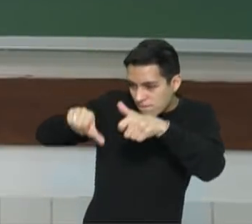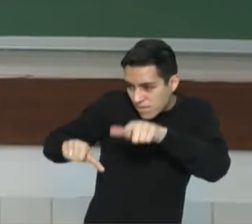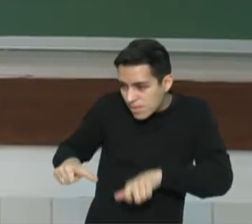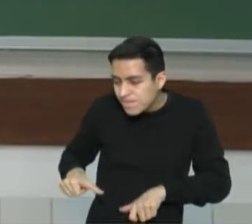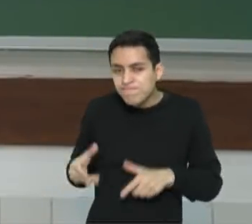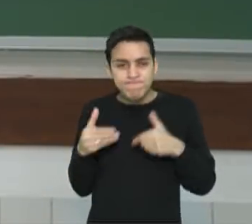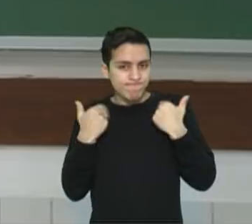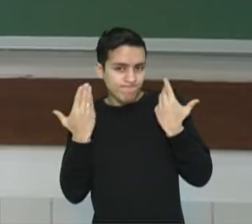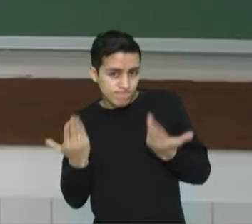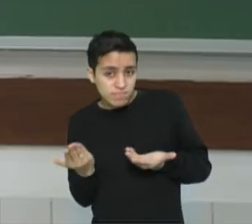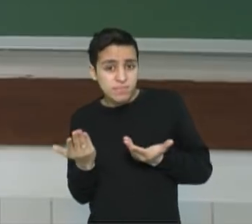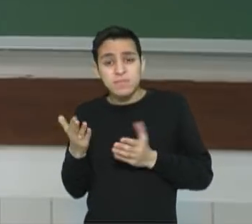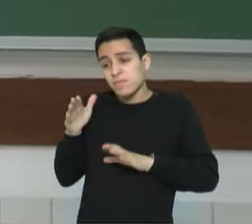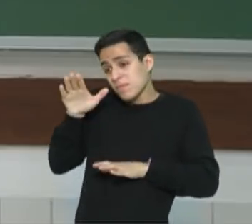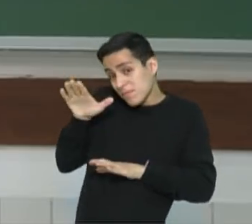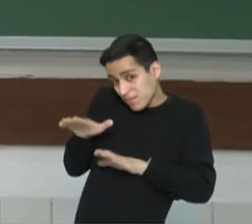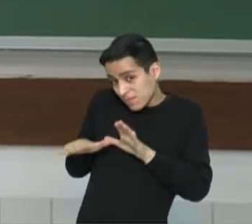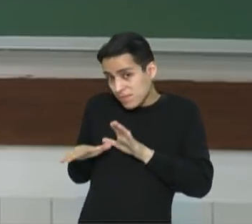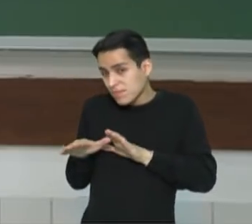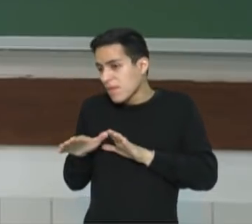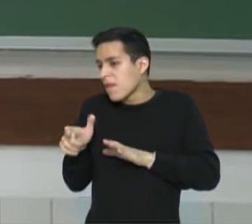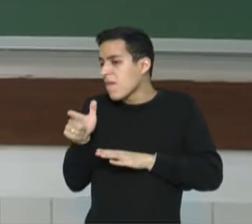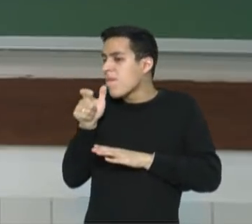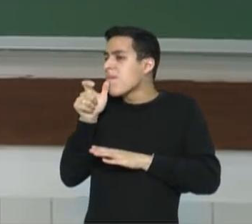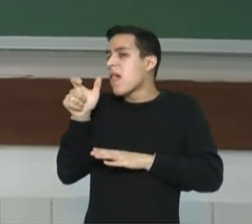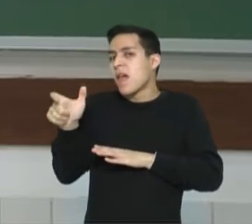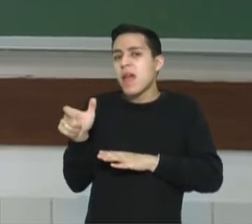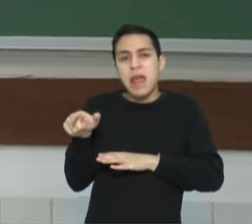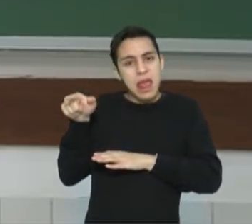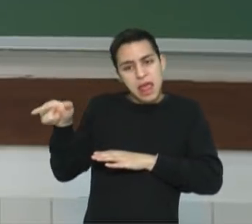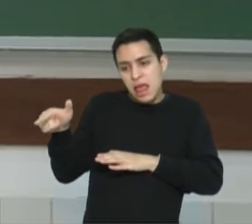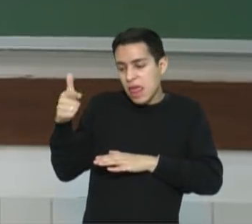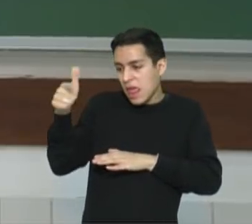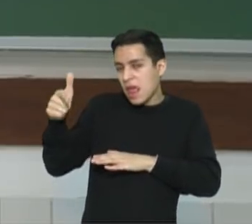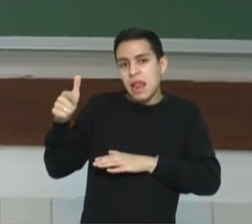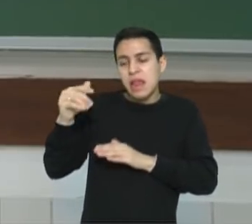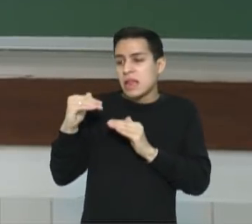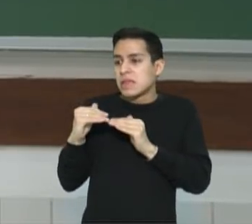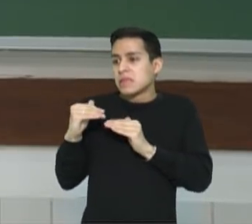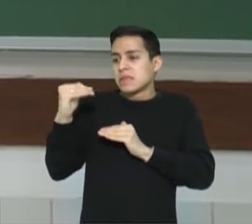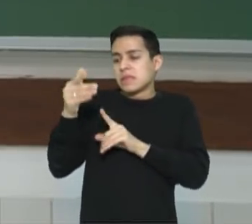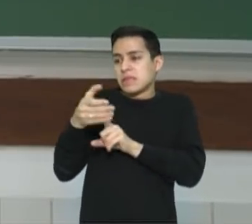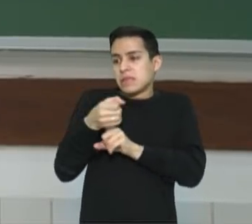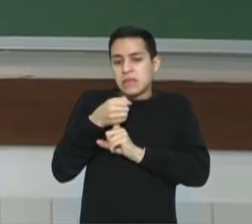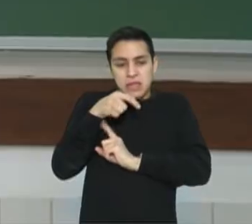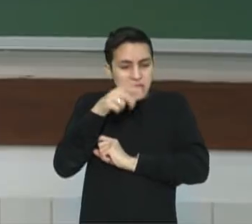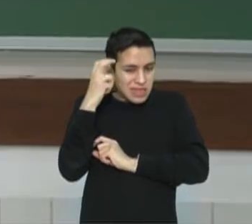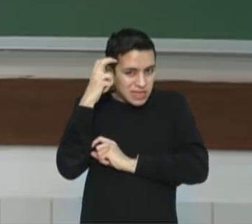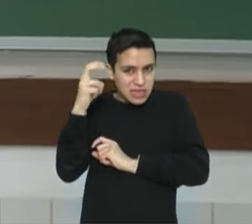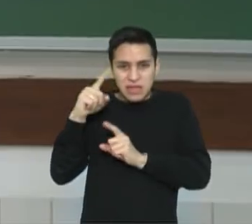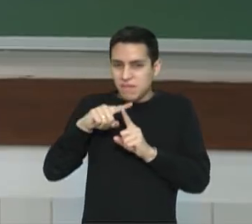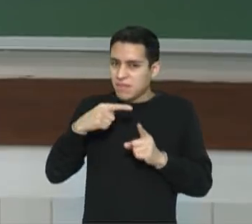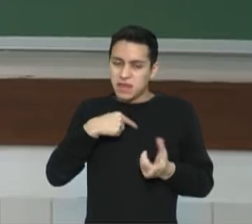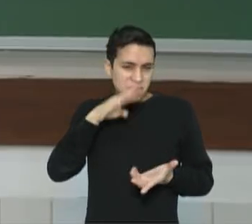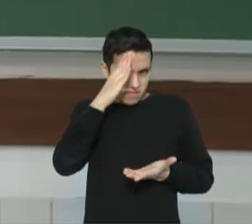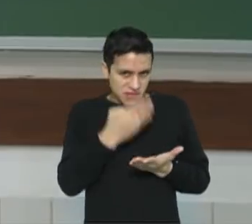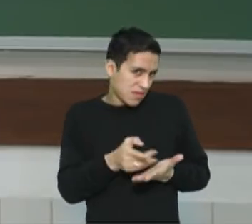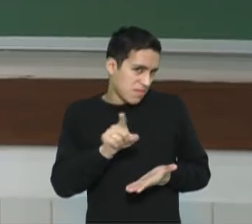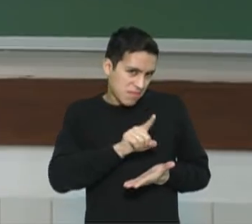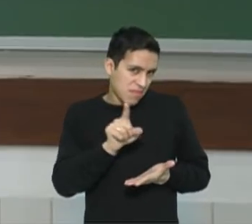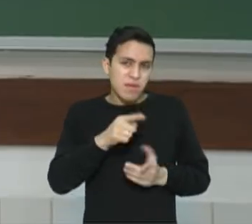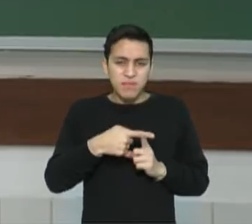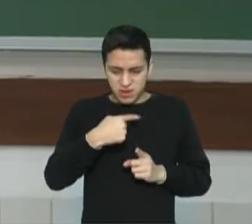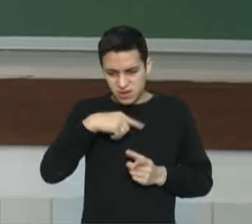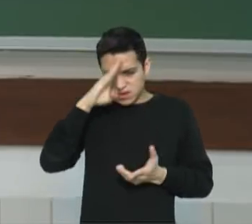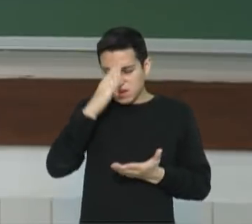avaliações. Talvez eu poderia dizer algo do tipo, ah, ela não é tão inteligente. Mas ainda assim eu não acredito. Acredito que todos têm